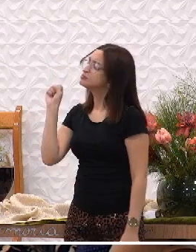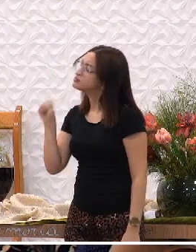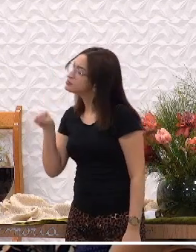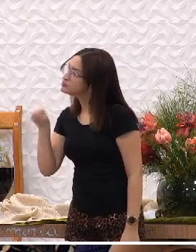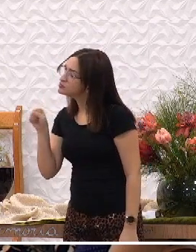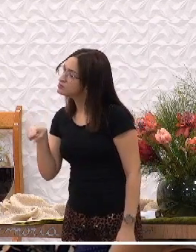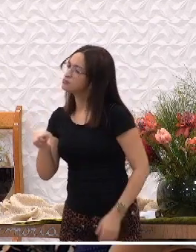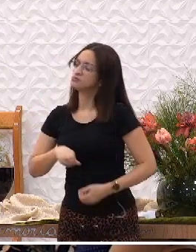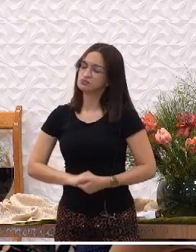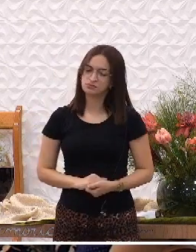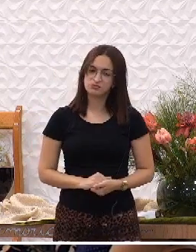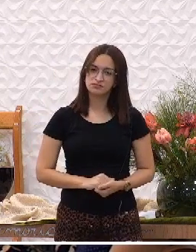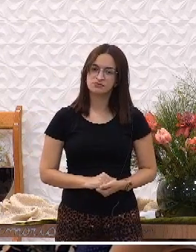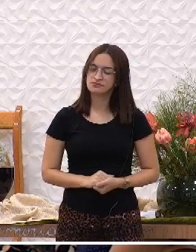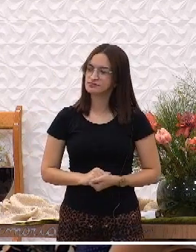Pode passar.